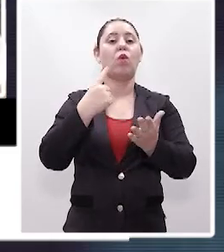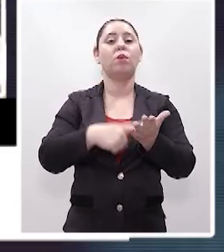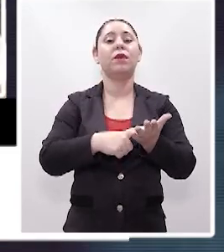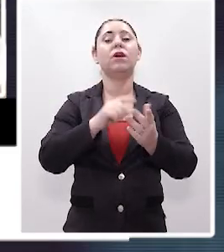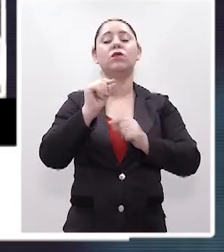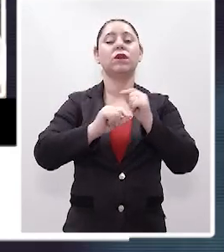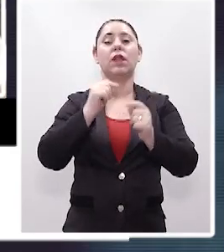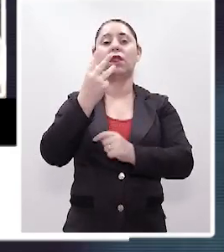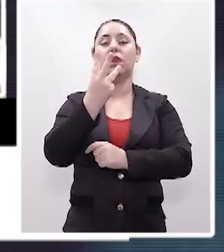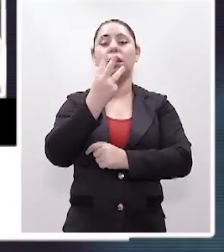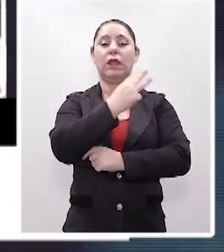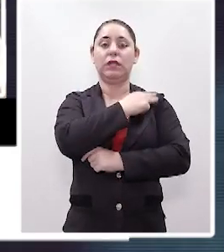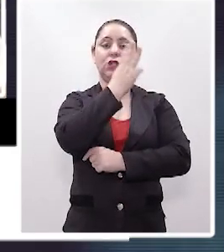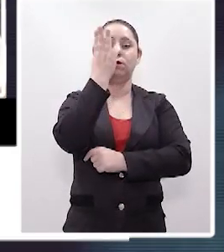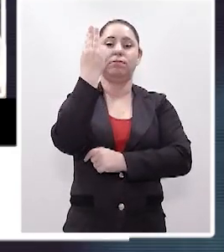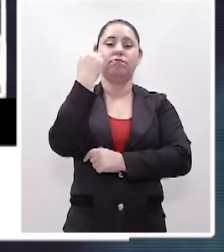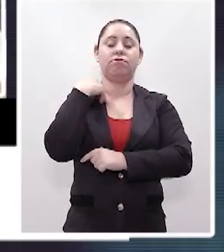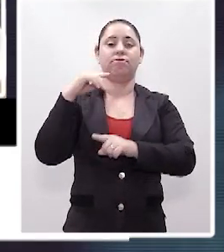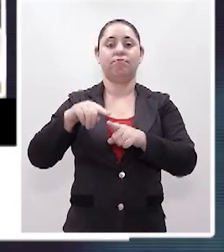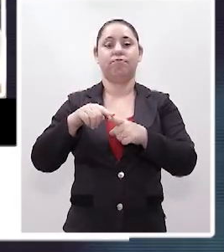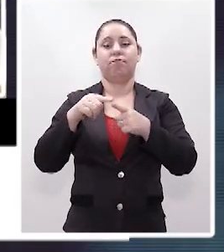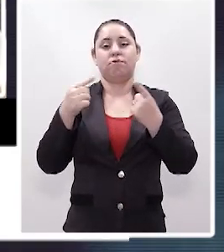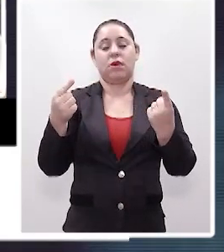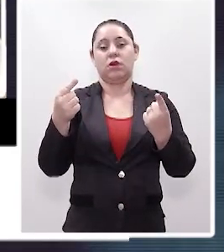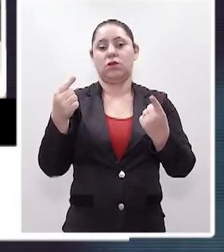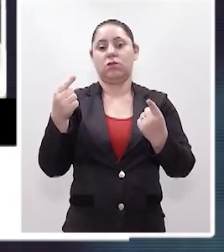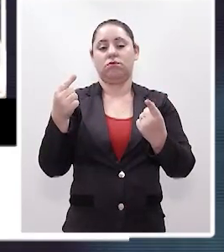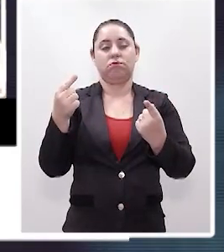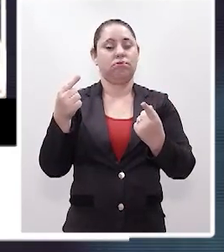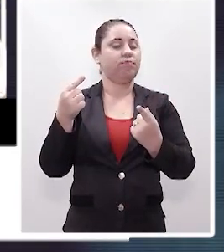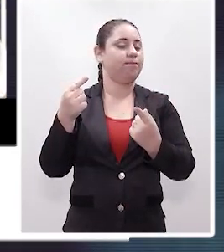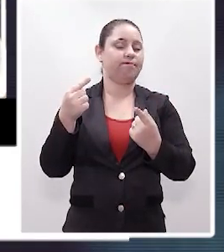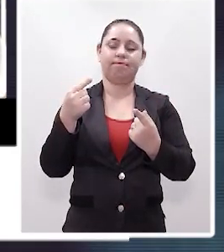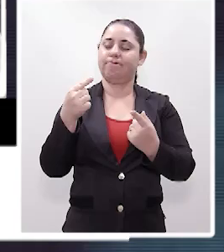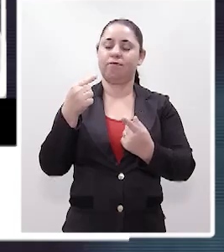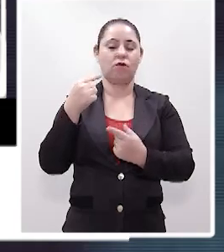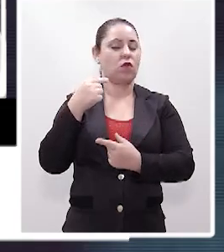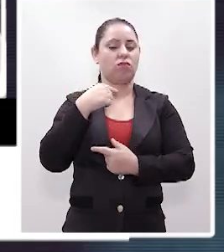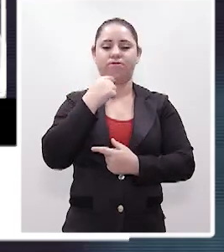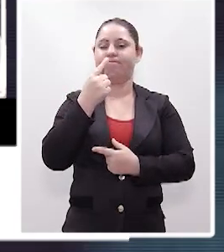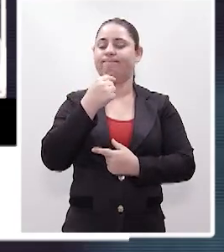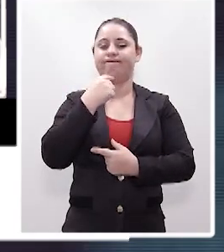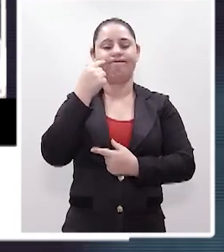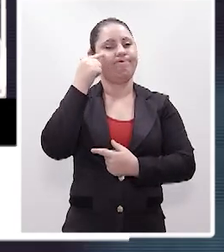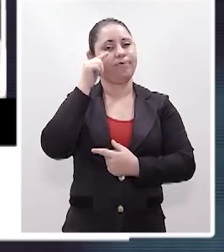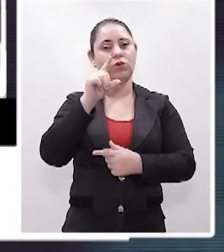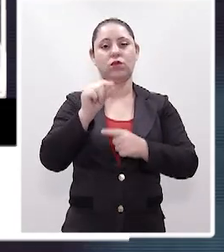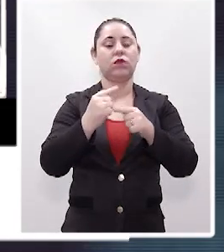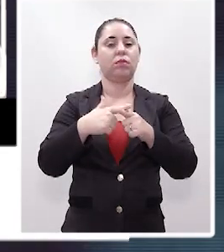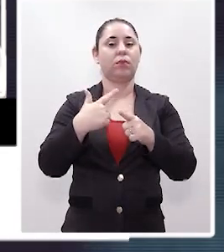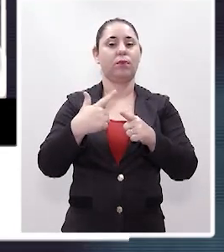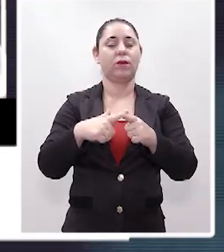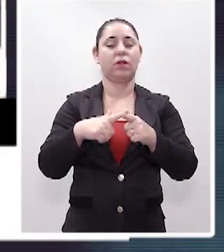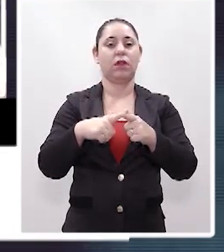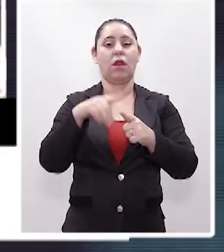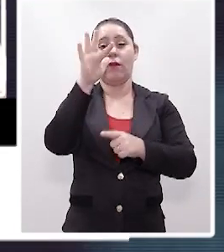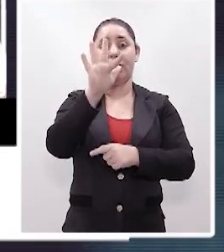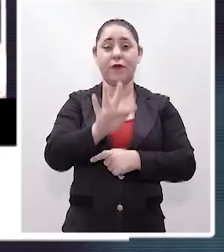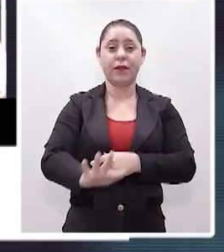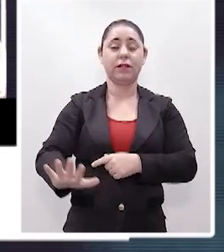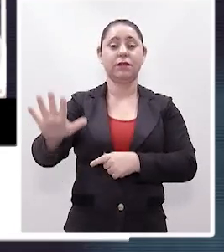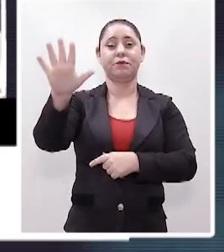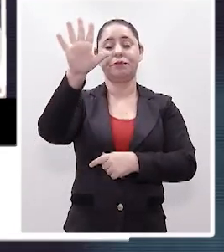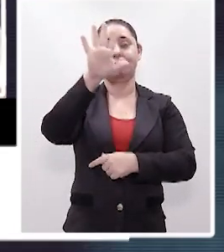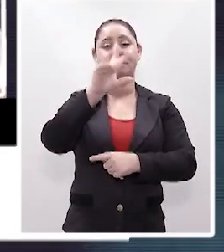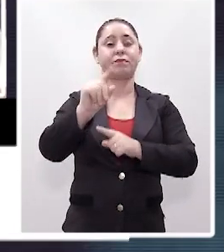voltar agora, no dia 3 de maio. Eles não conseguiram fazer essa retomada justamente por isso, até porque a